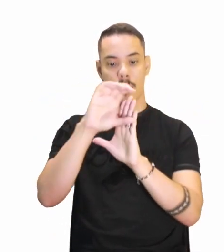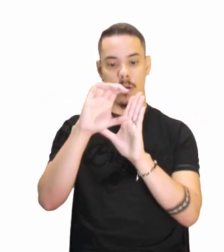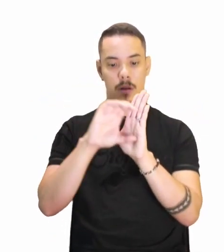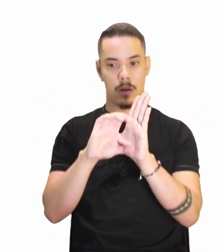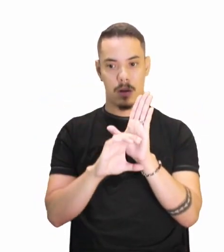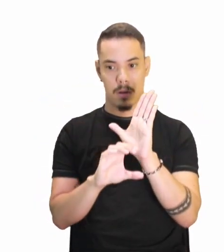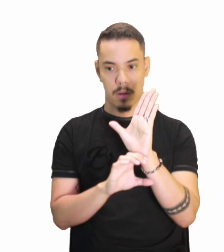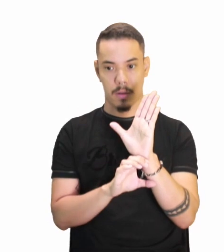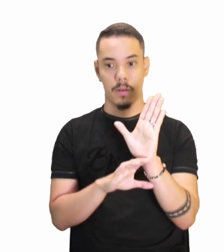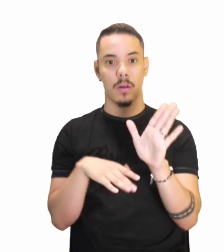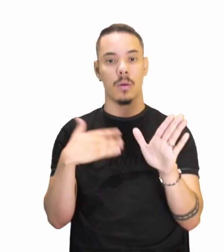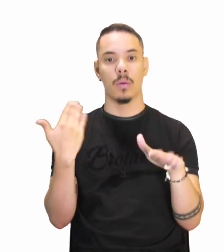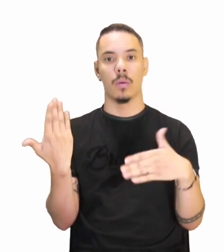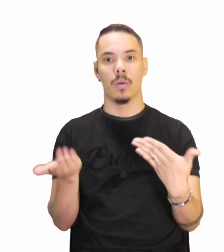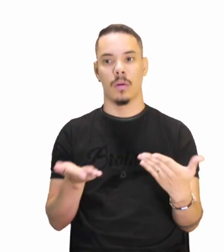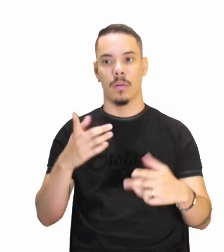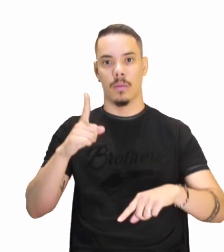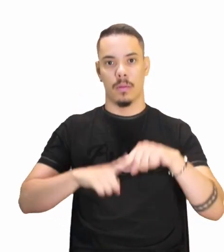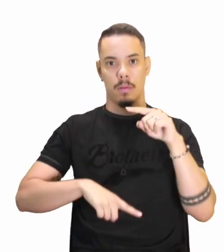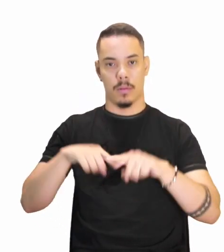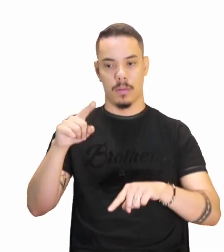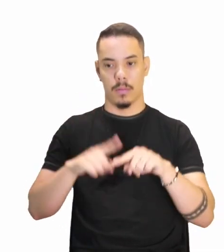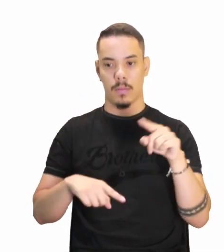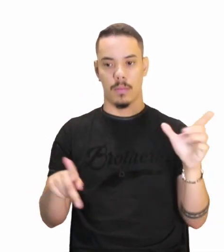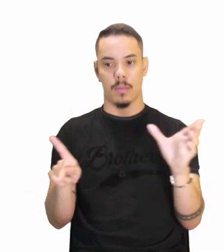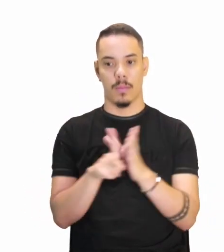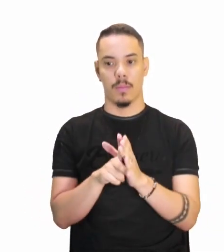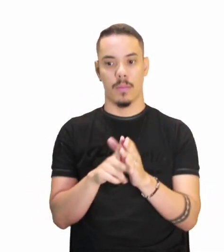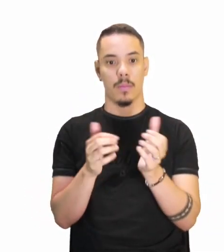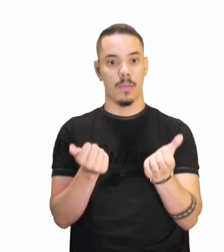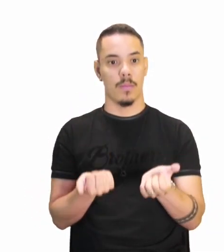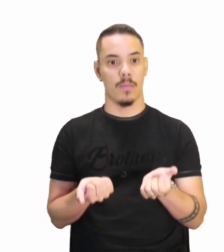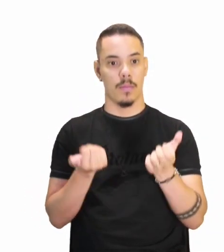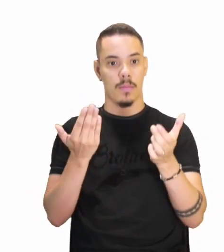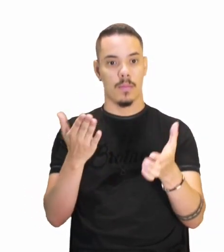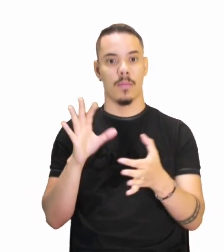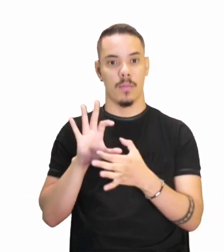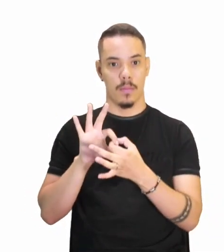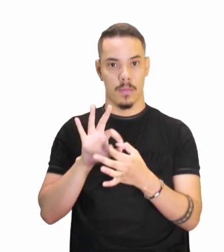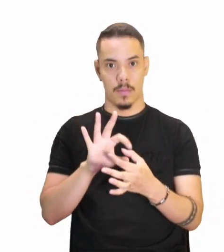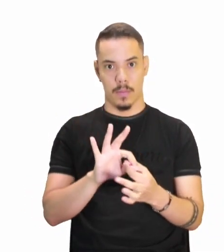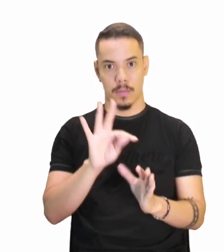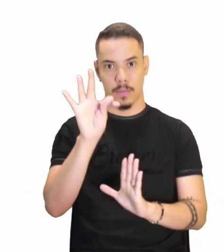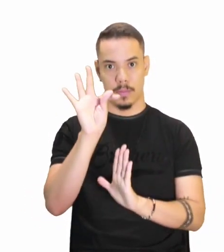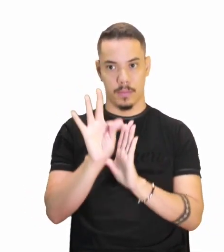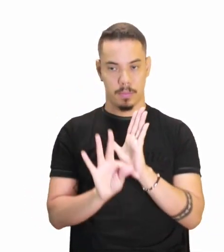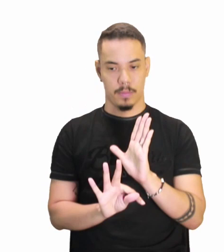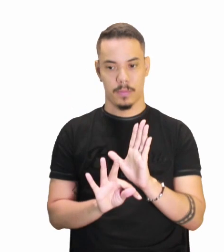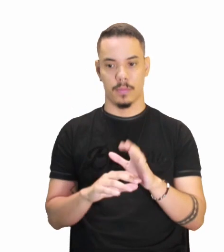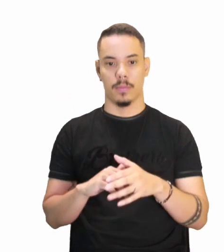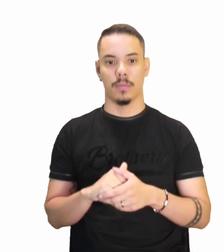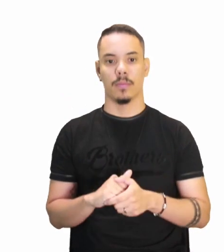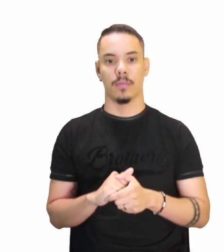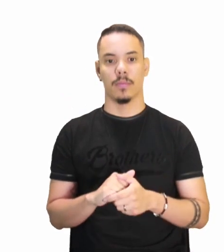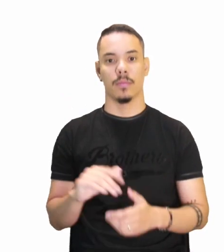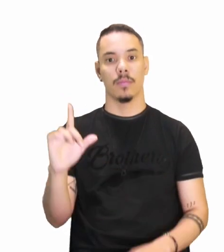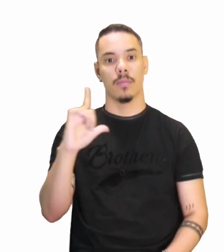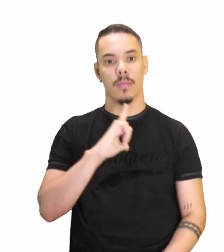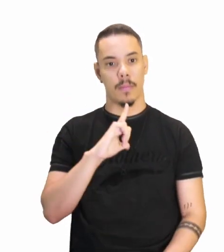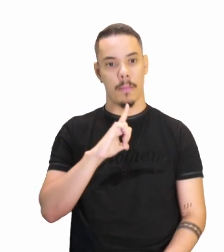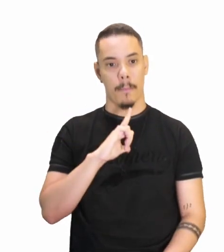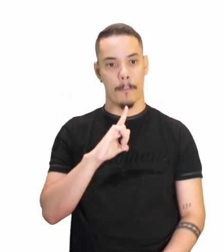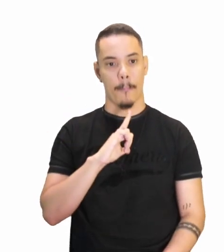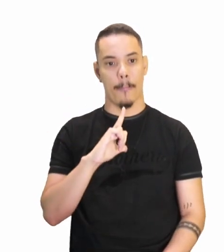Quais são os elementos que promovem essa coesão textual Olha só temos aqui